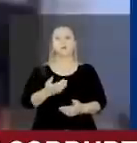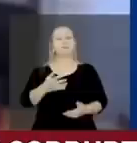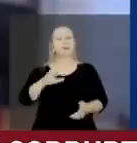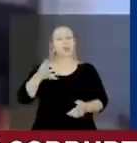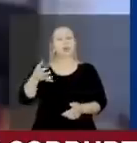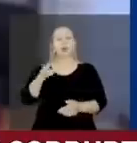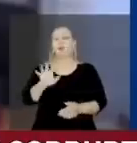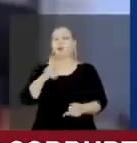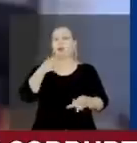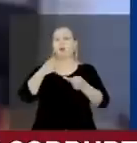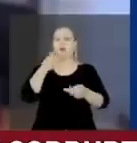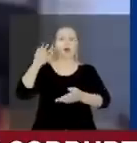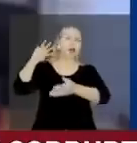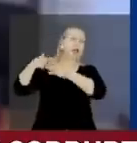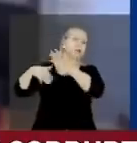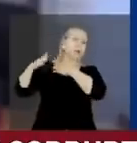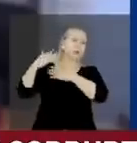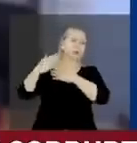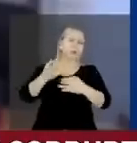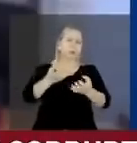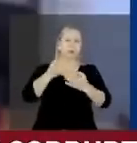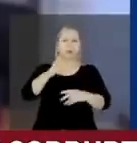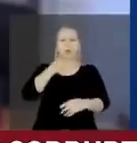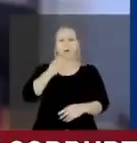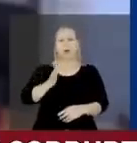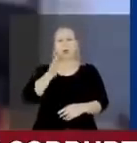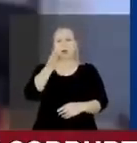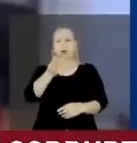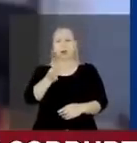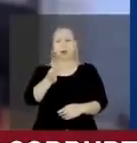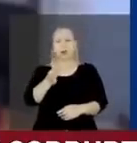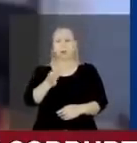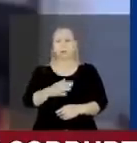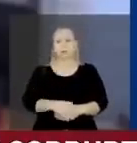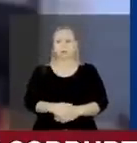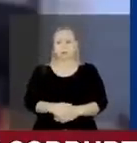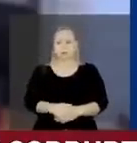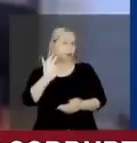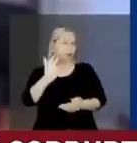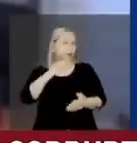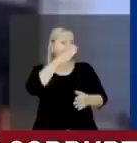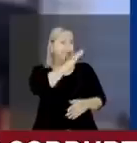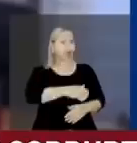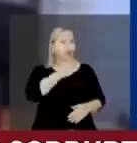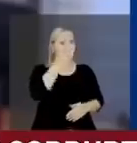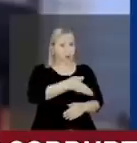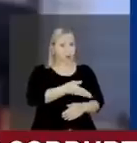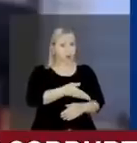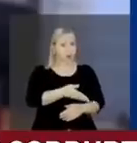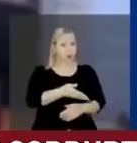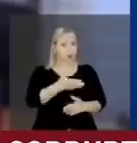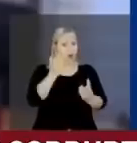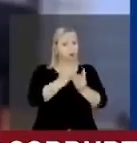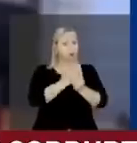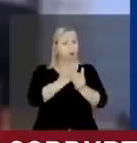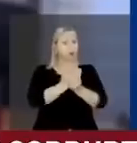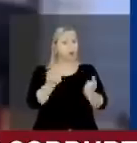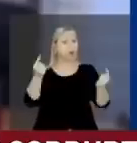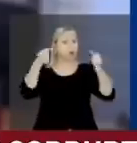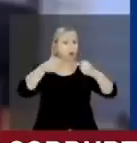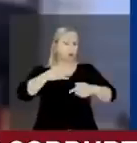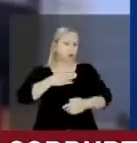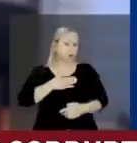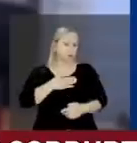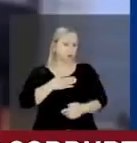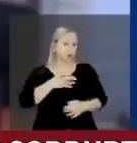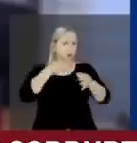corte anulou todos os processos contra mim seria mais justa na tua parte começa assim a segunda coisa que você poderia perguntar para